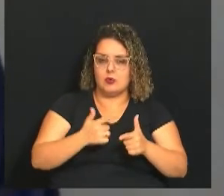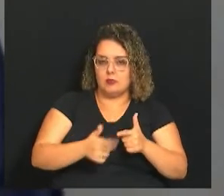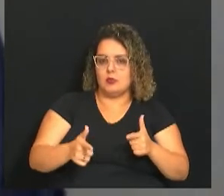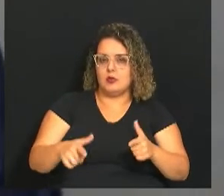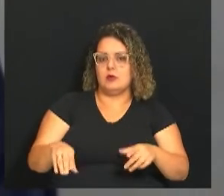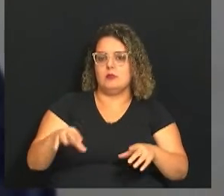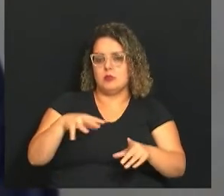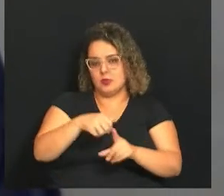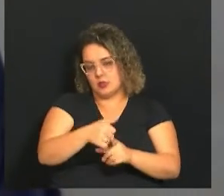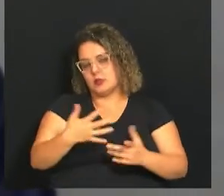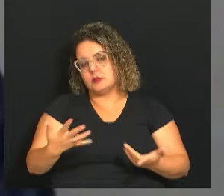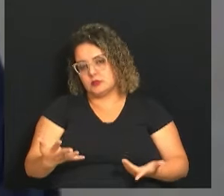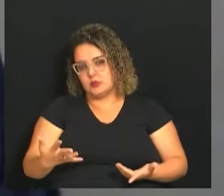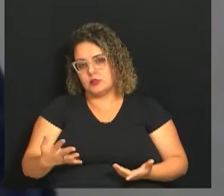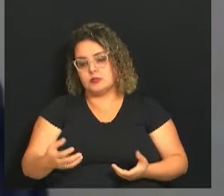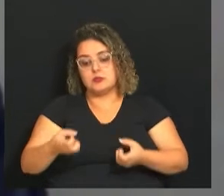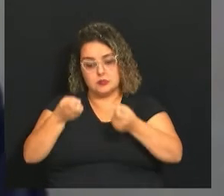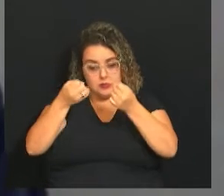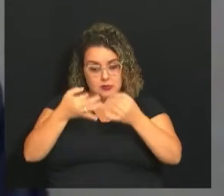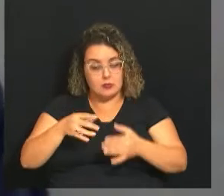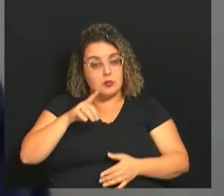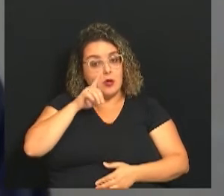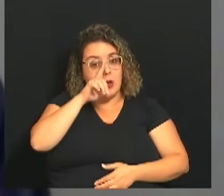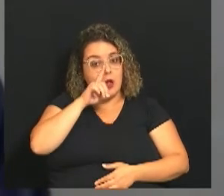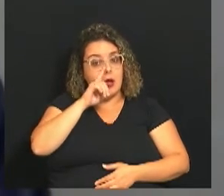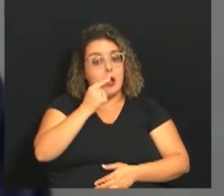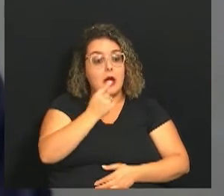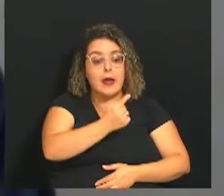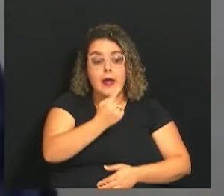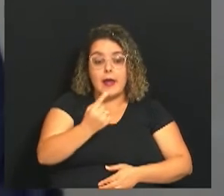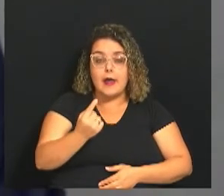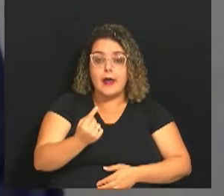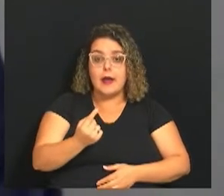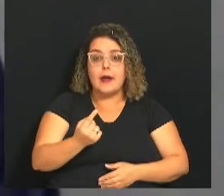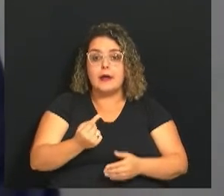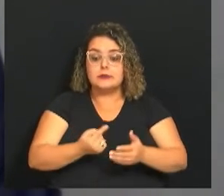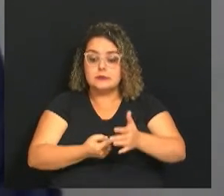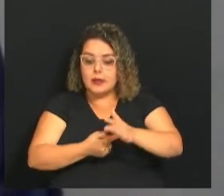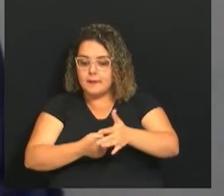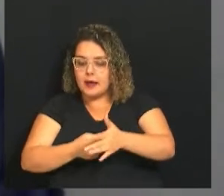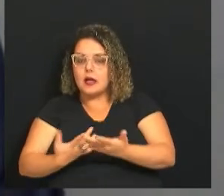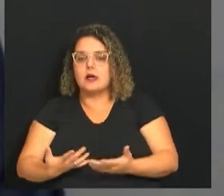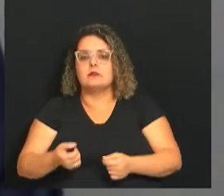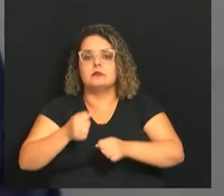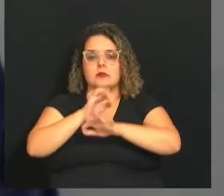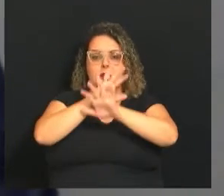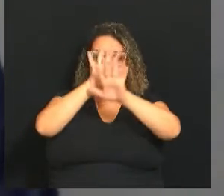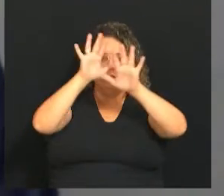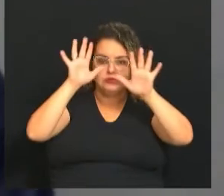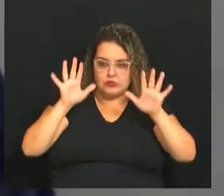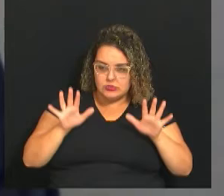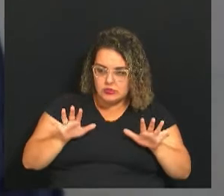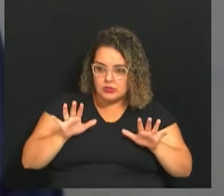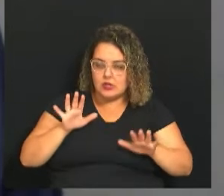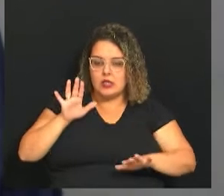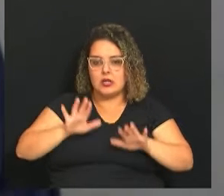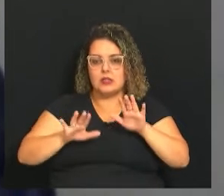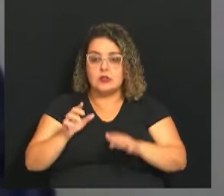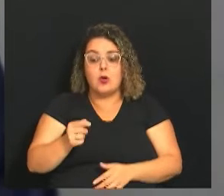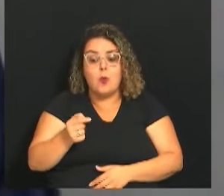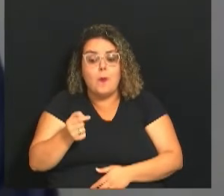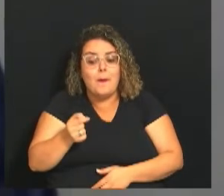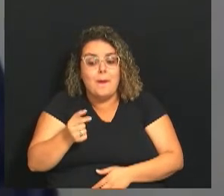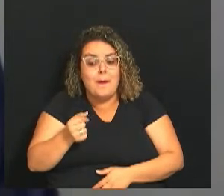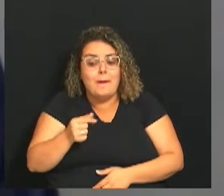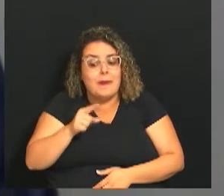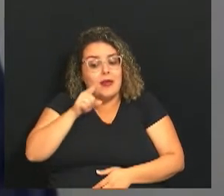os riscos de cada equipamento manuseado, para deixar bem claro que, às vezes, um pequeno descuido em relação